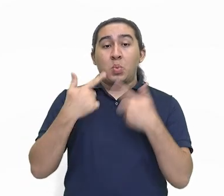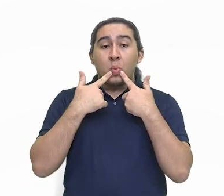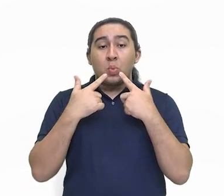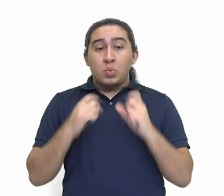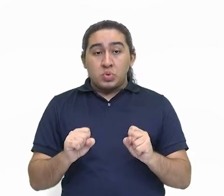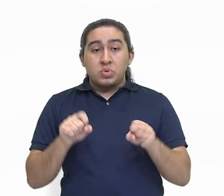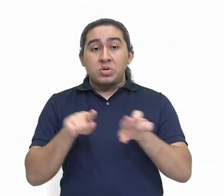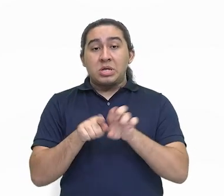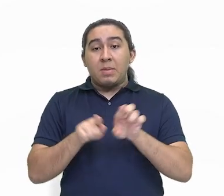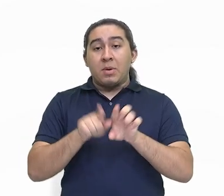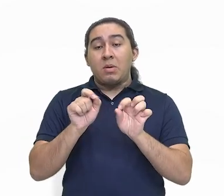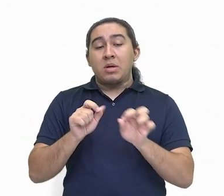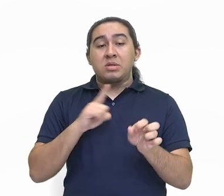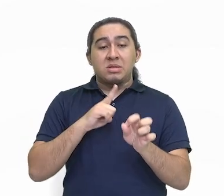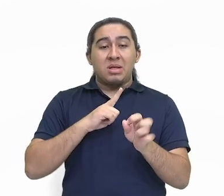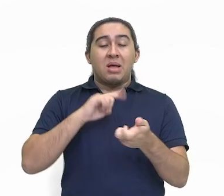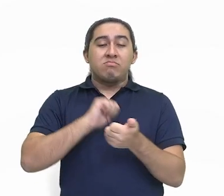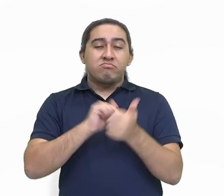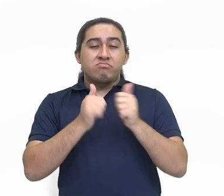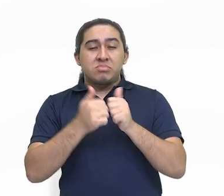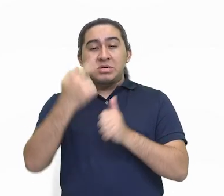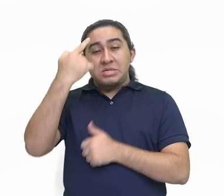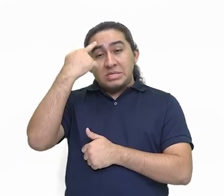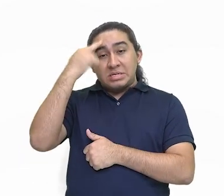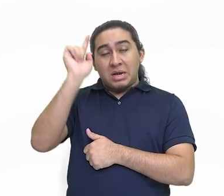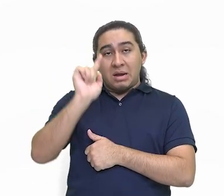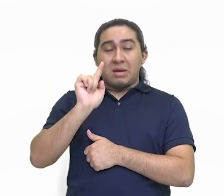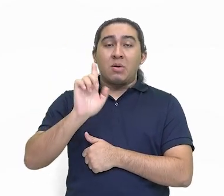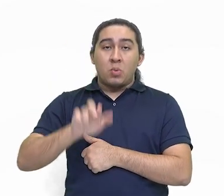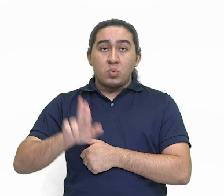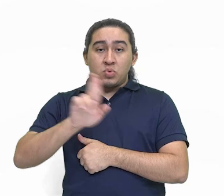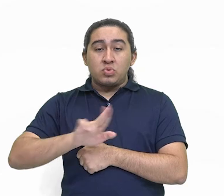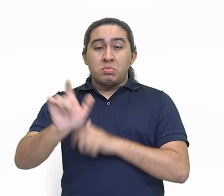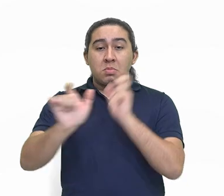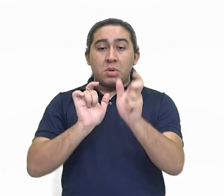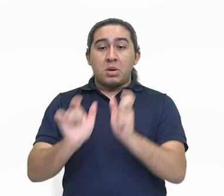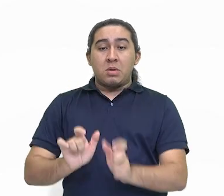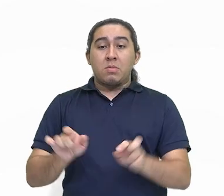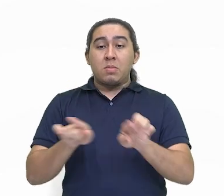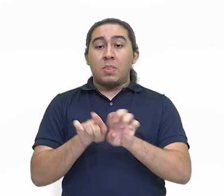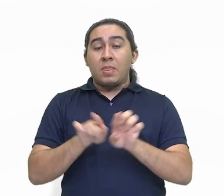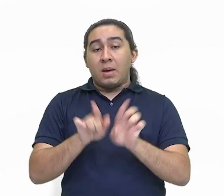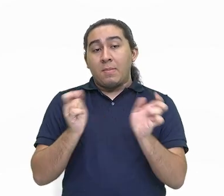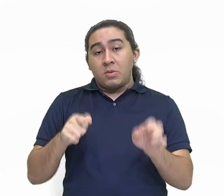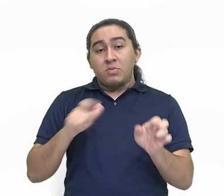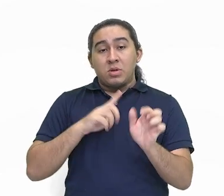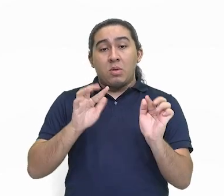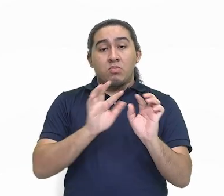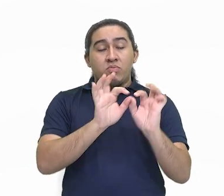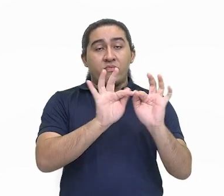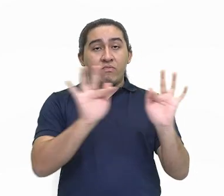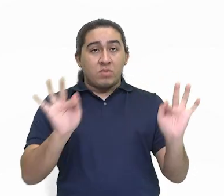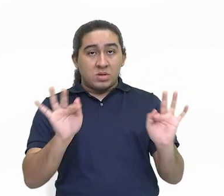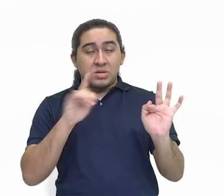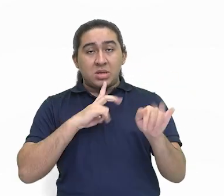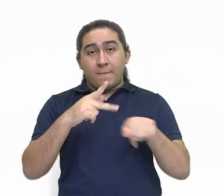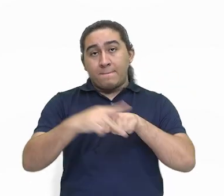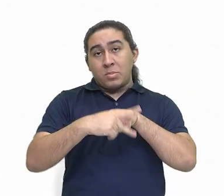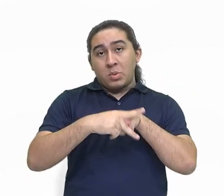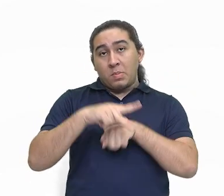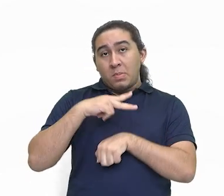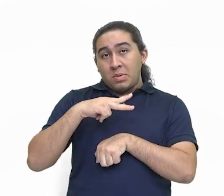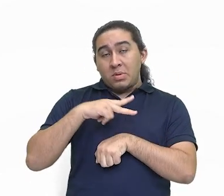linguísticos para articulação de ideias por meio de vocábulos ou locuções por pronomes